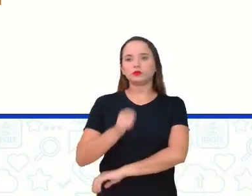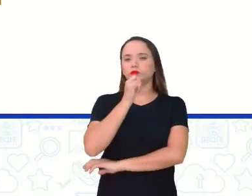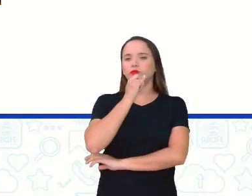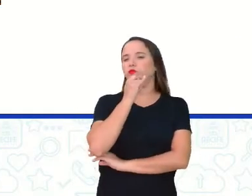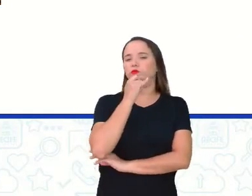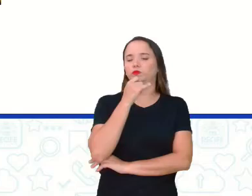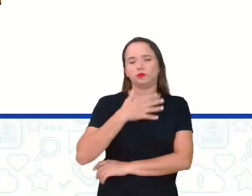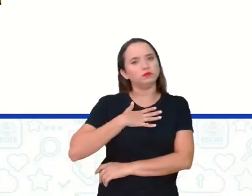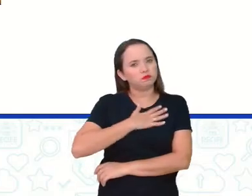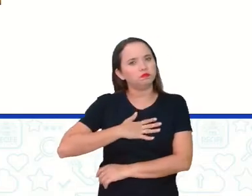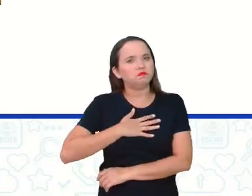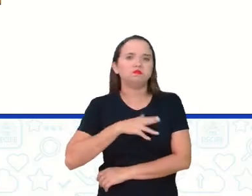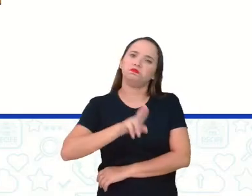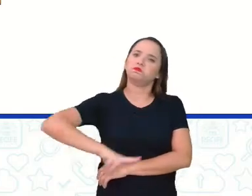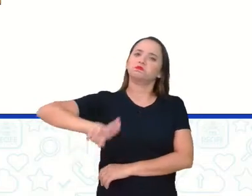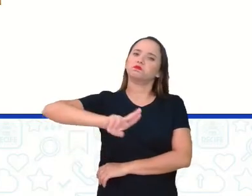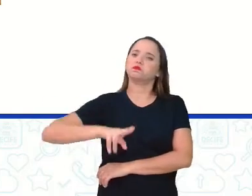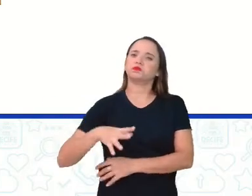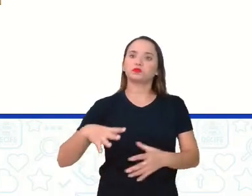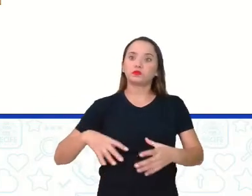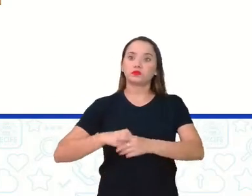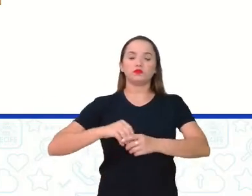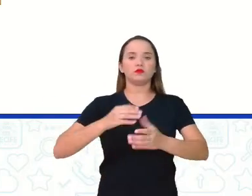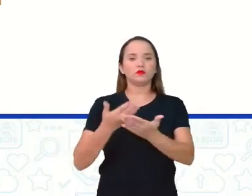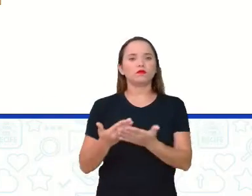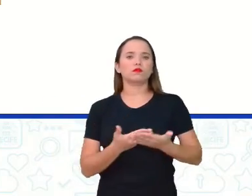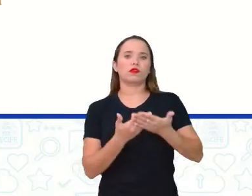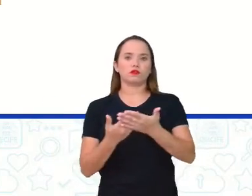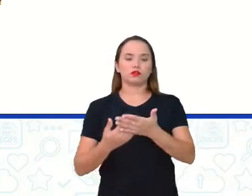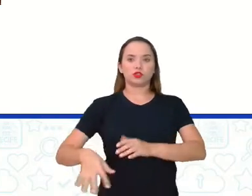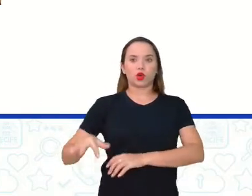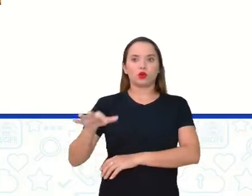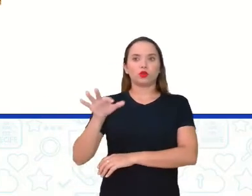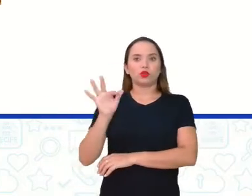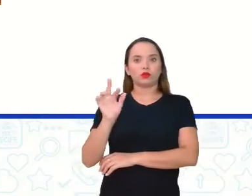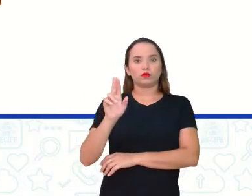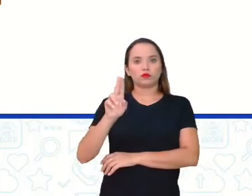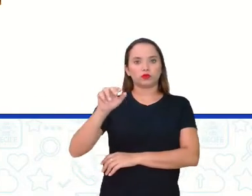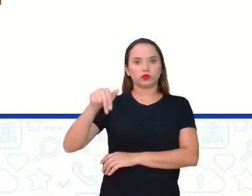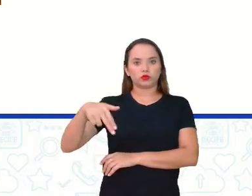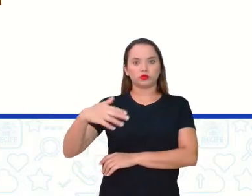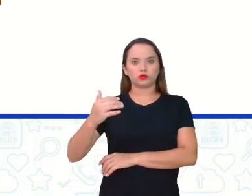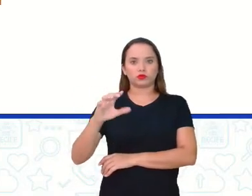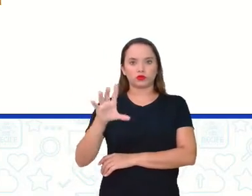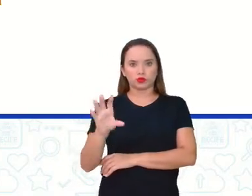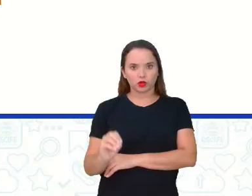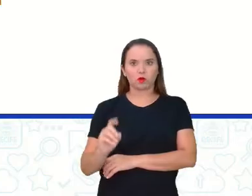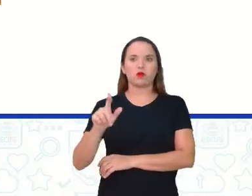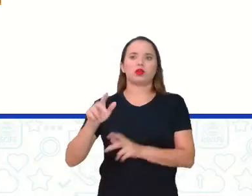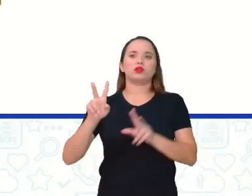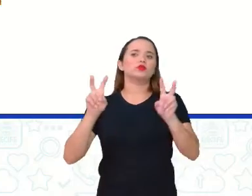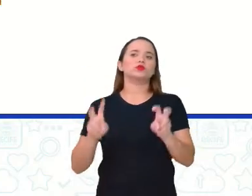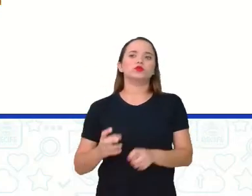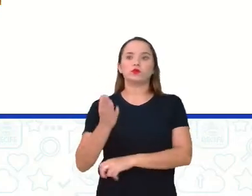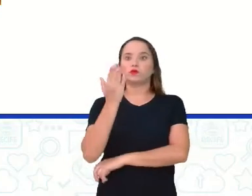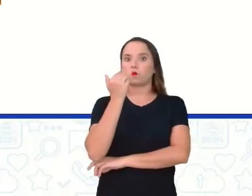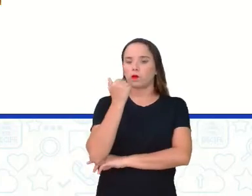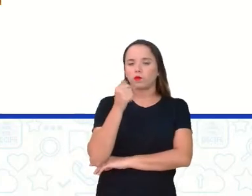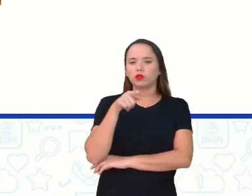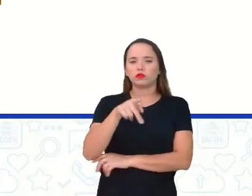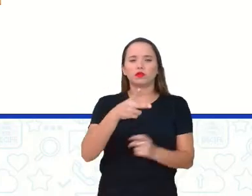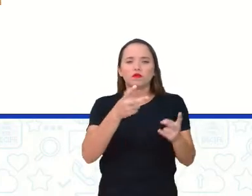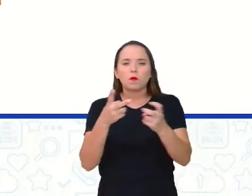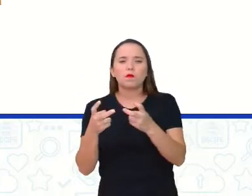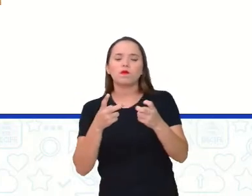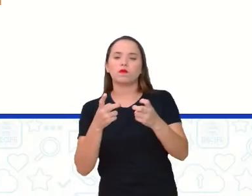que eu gosto muito de utilizar nas aulas sobre função é a questão de alimento, né? Ou seja, você observa que você, para fazer